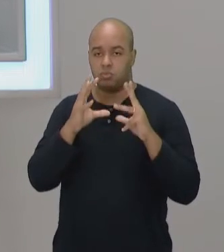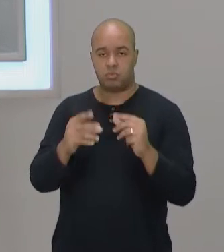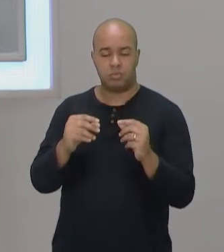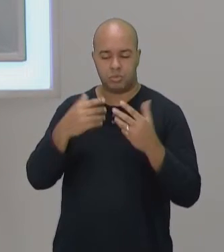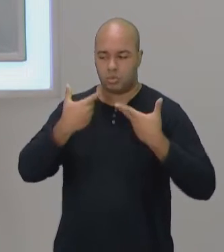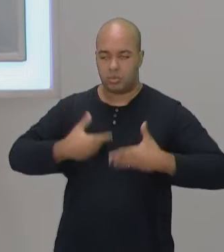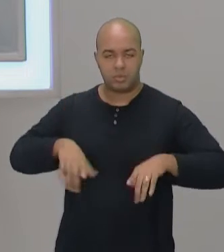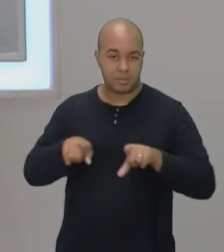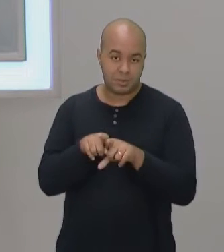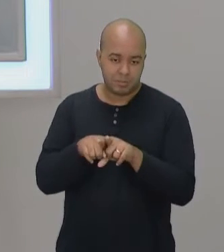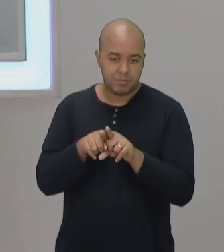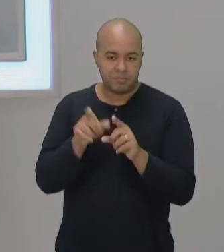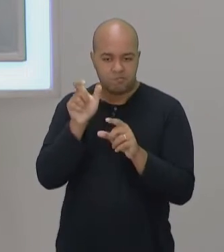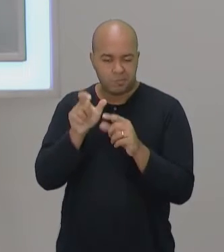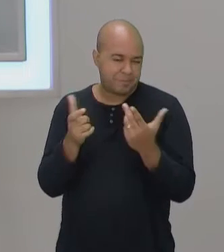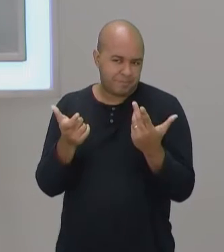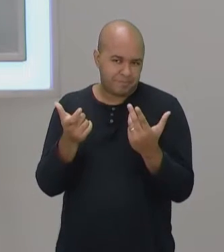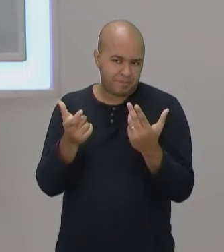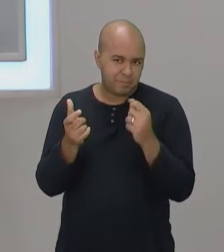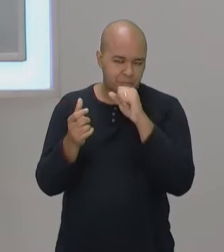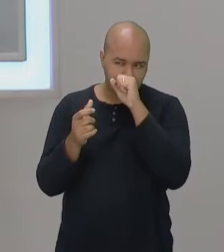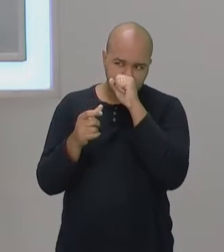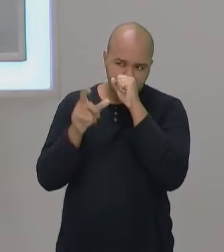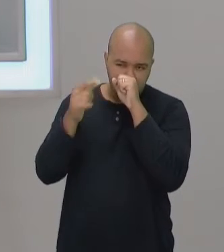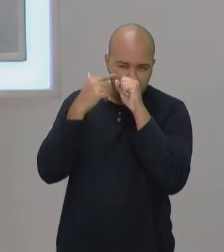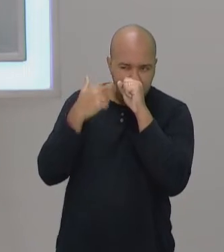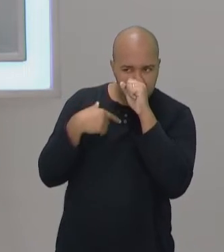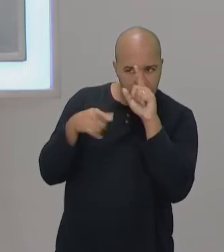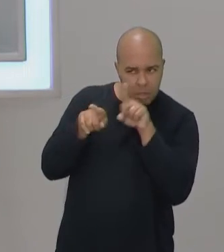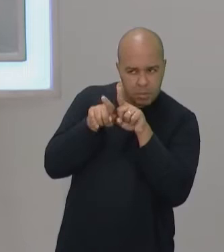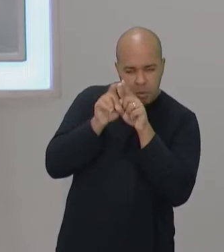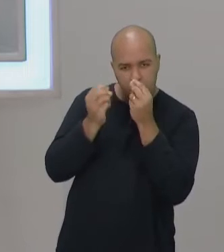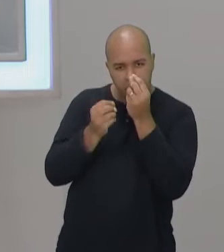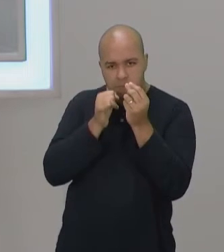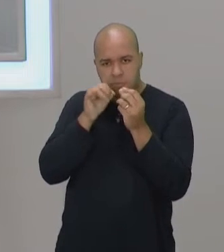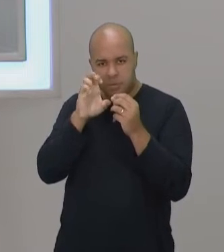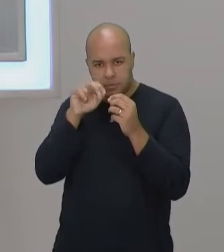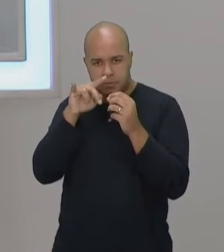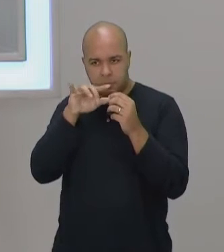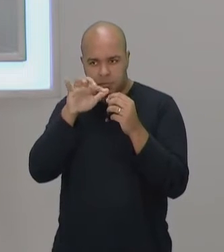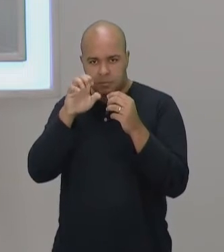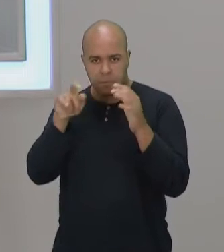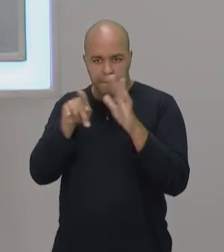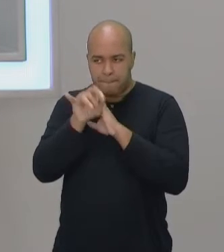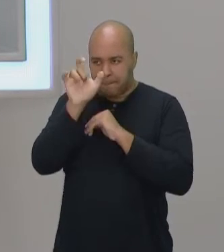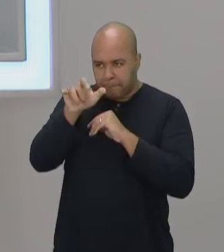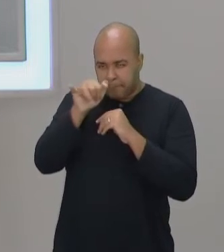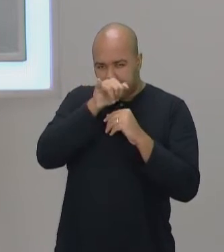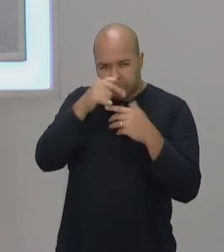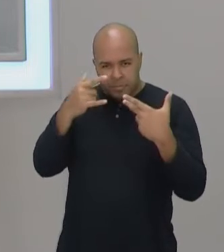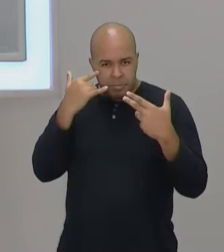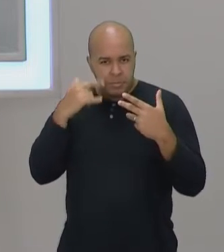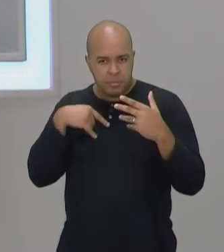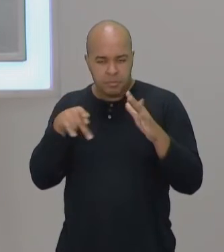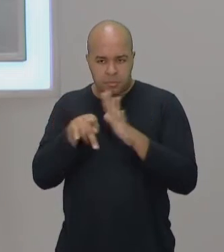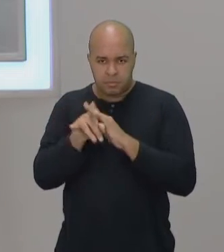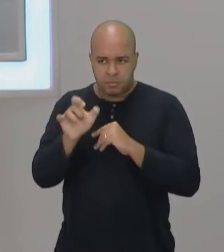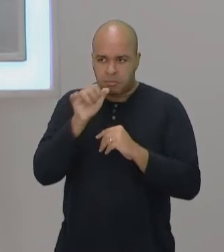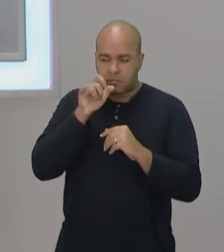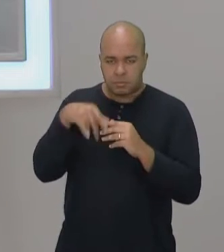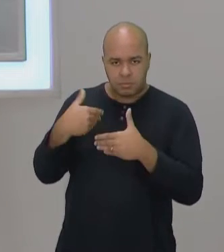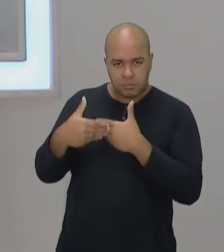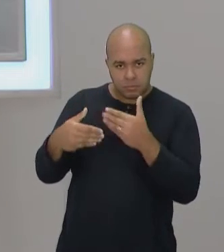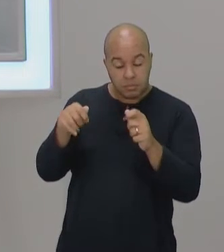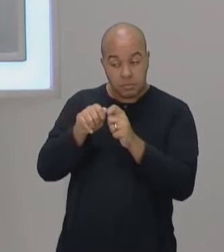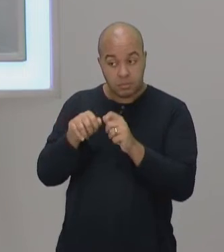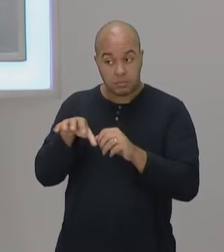corpo é proteína, por exemplo, certo? E elas também atuam como enzimas, que são aquelas que vão, realizar o